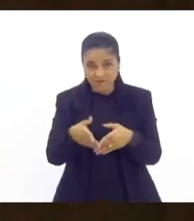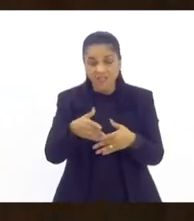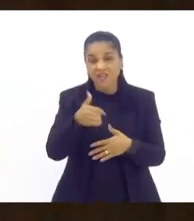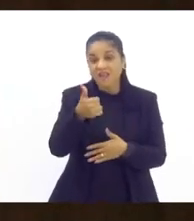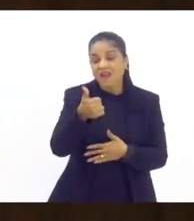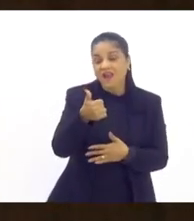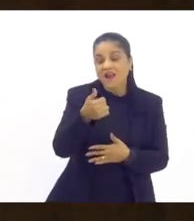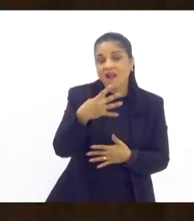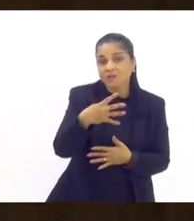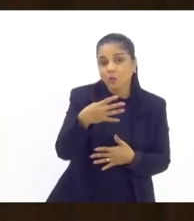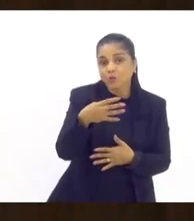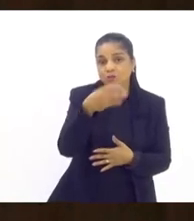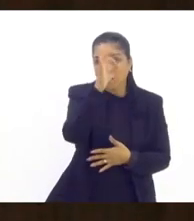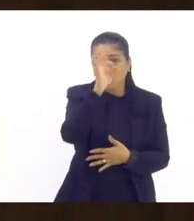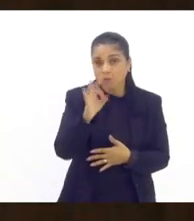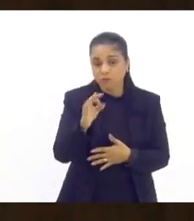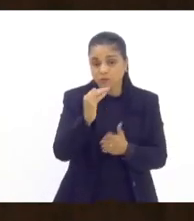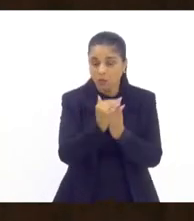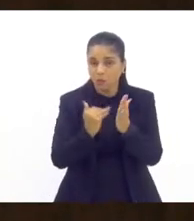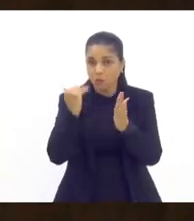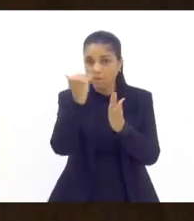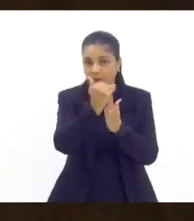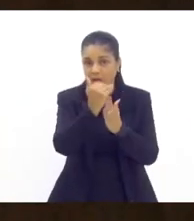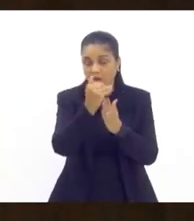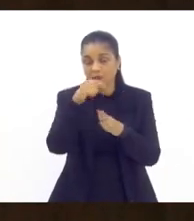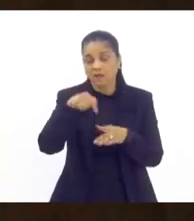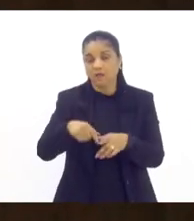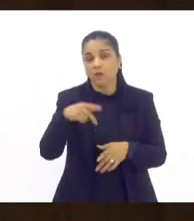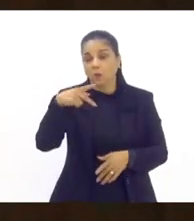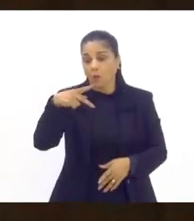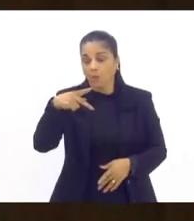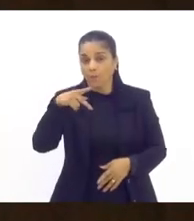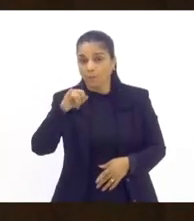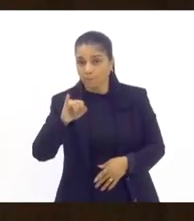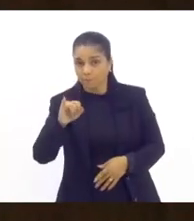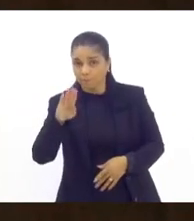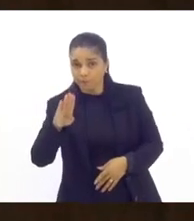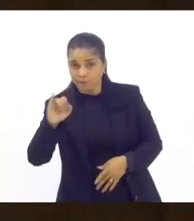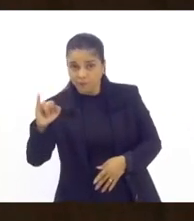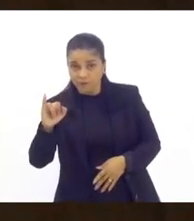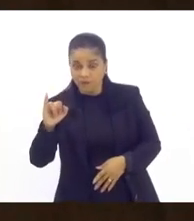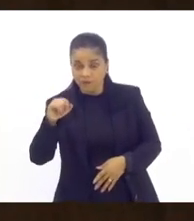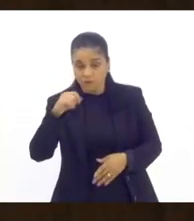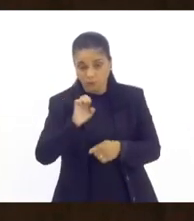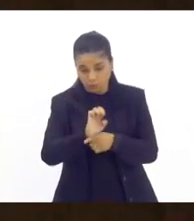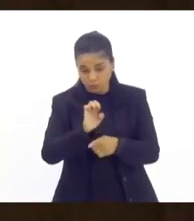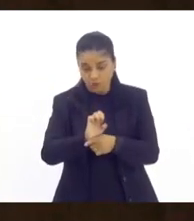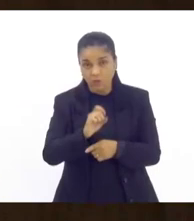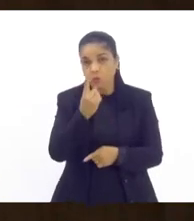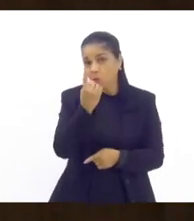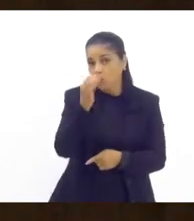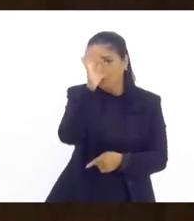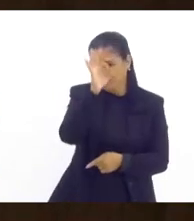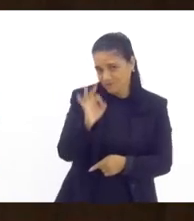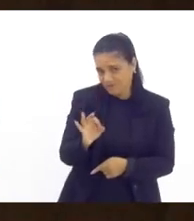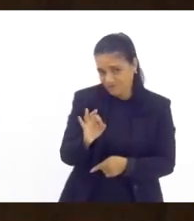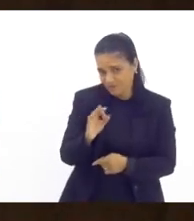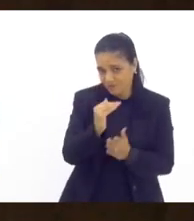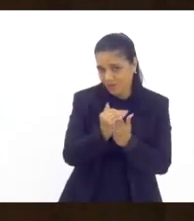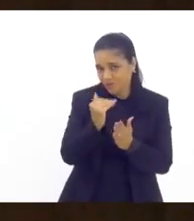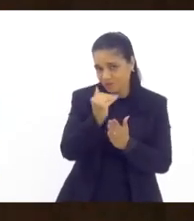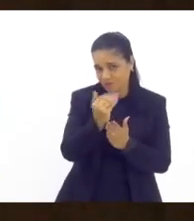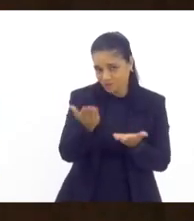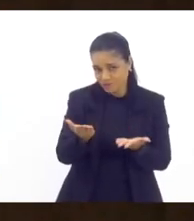2,14%. E o PIB do Estado, apenas 1%. Então, nós estamos num beco